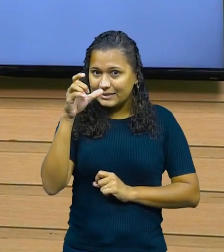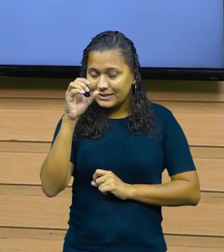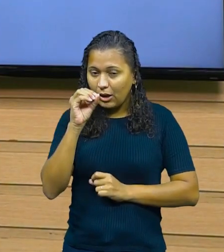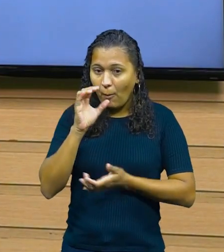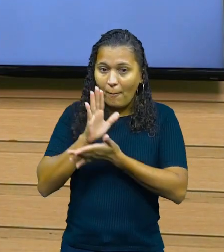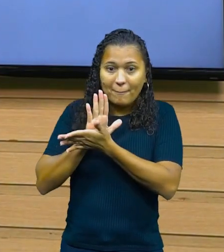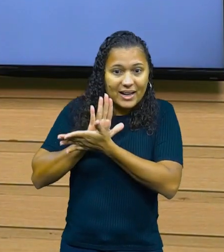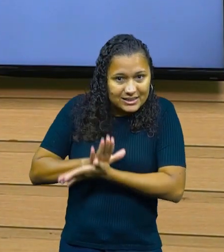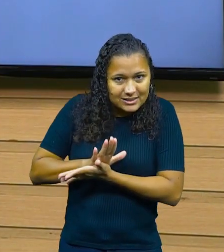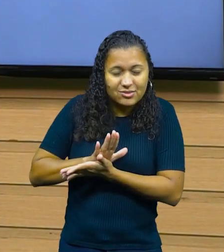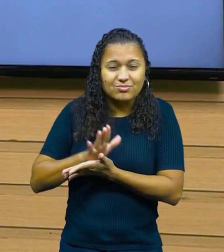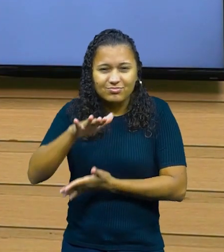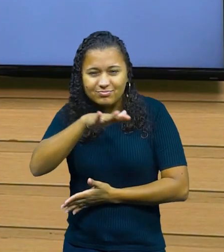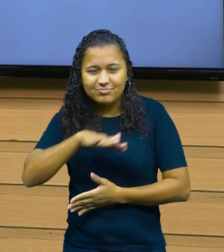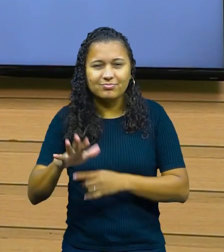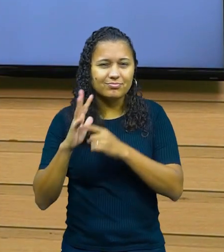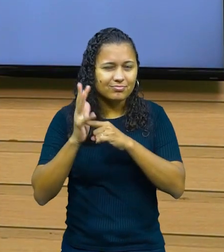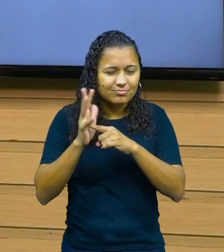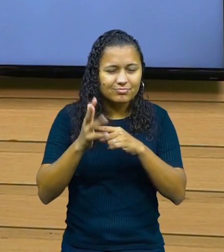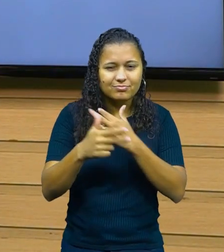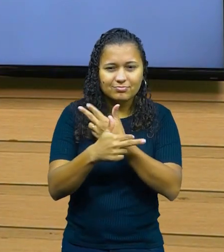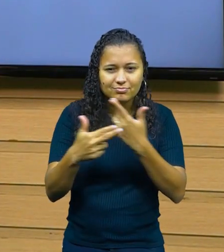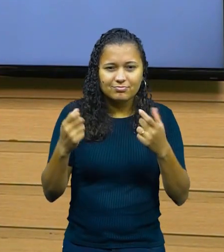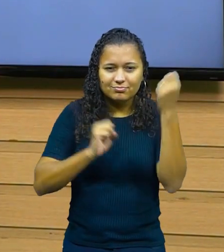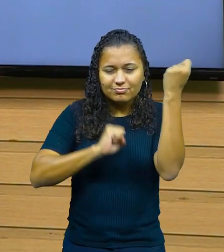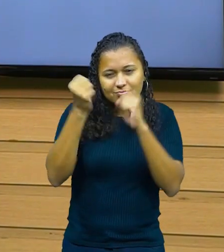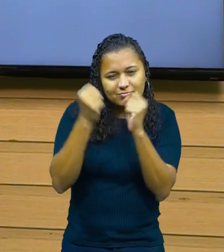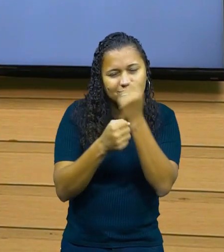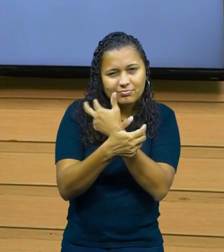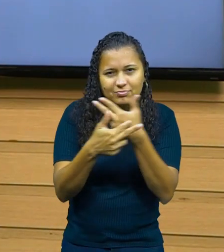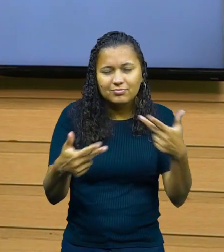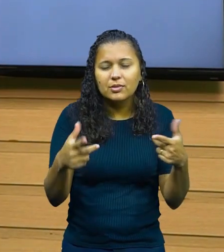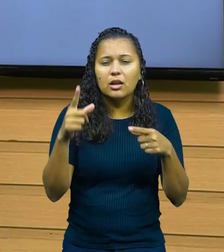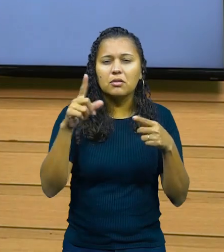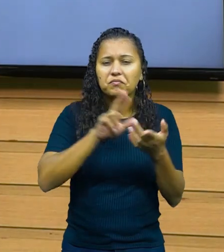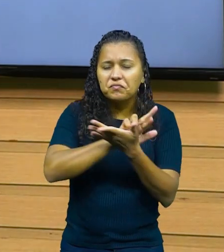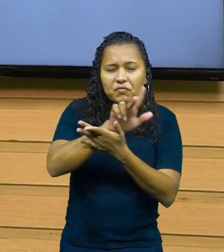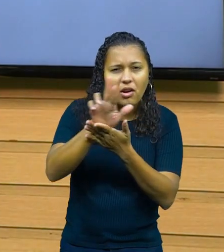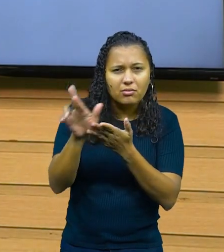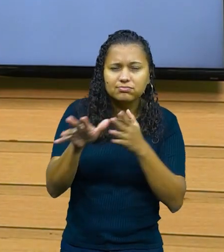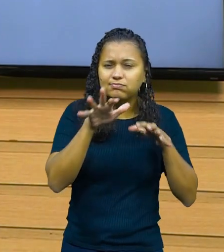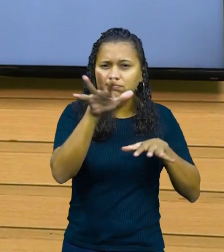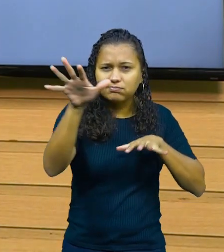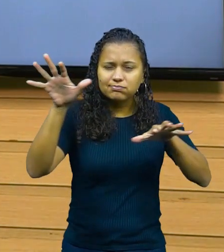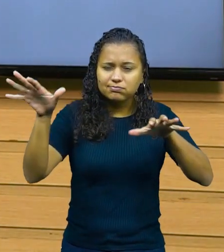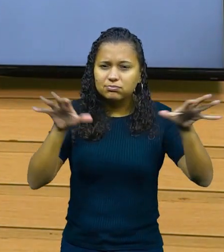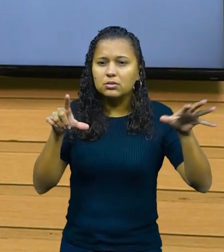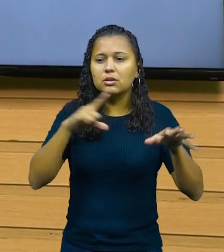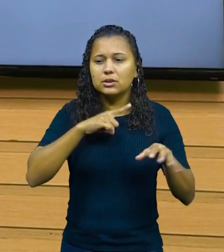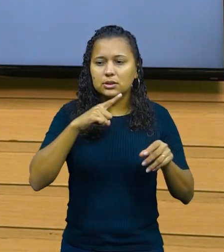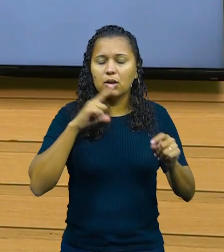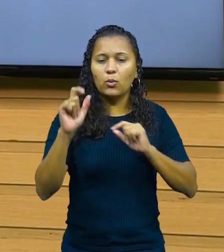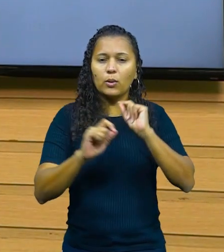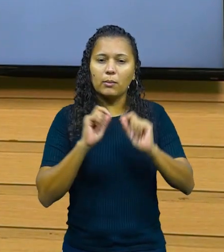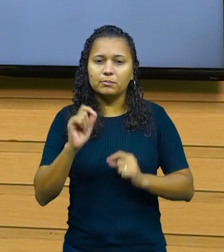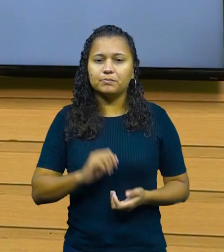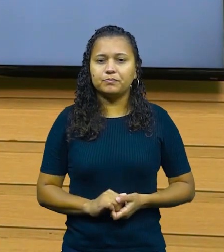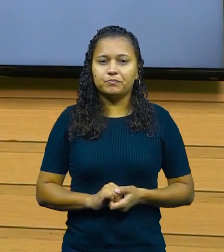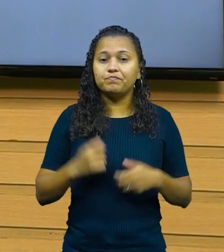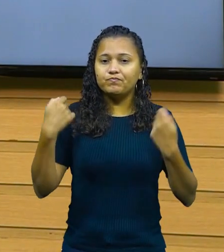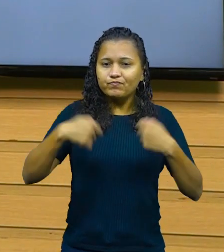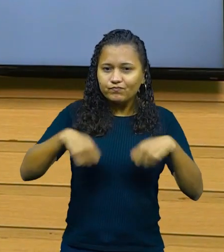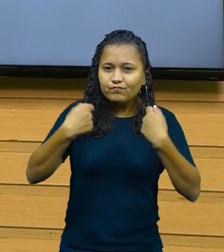dentro da indústria, nos mais diferenciados tipos de segmentos, você tem